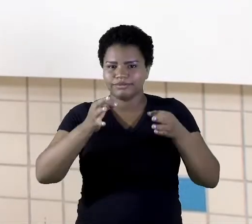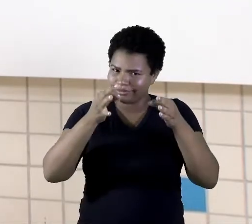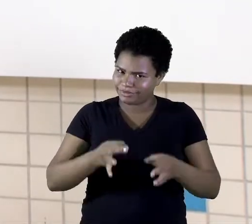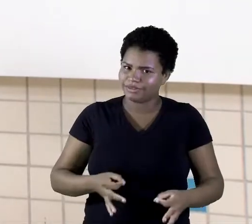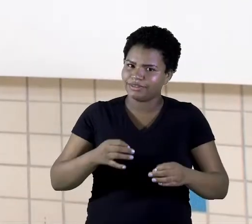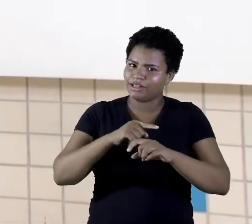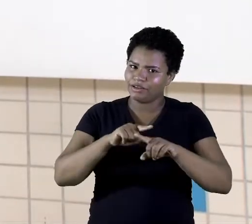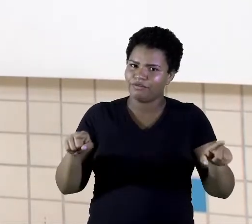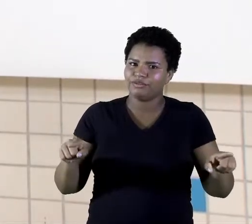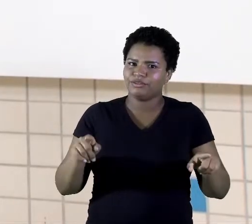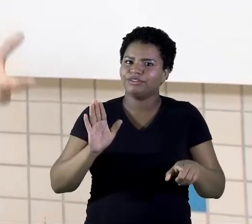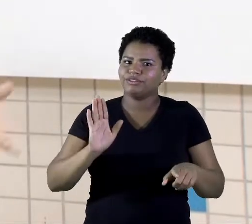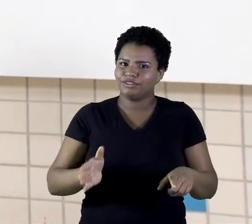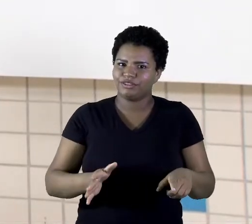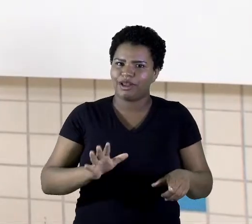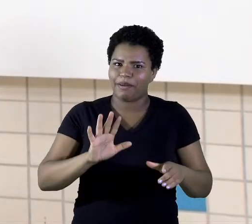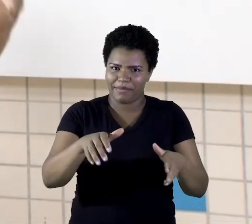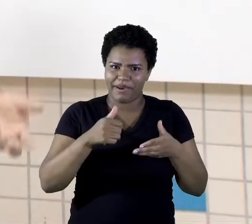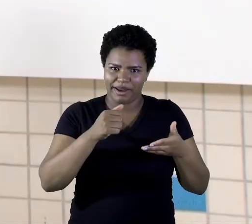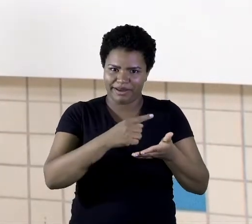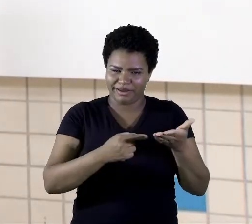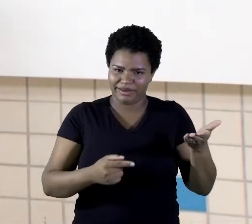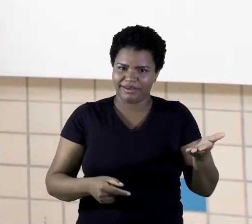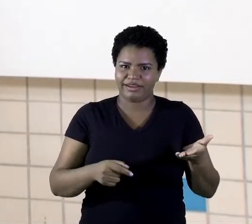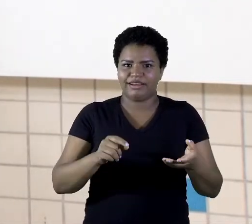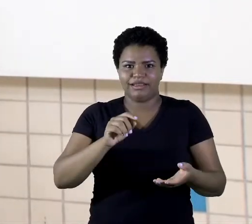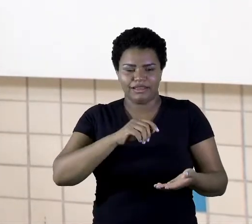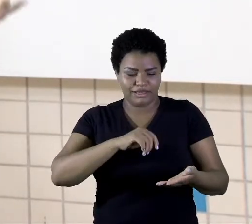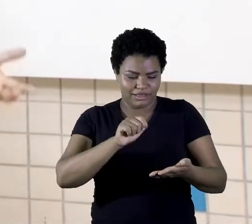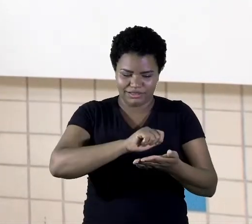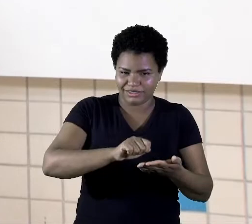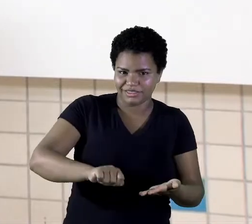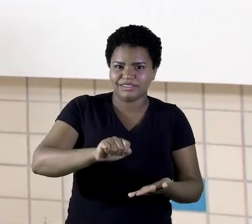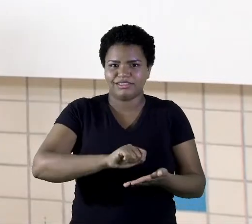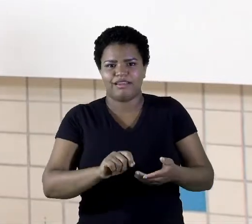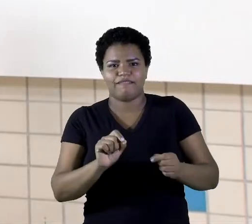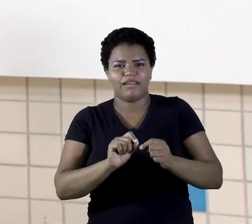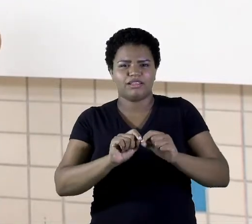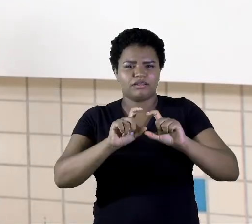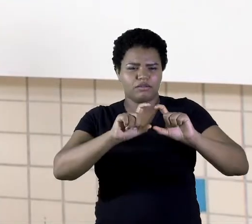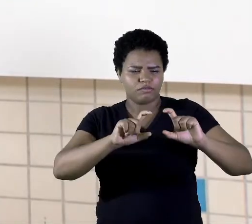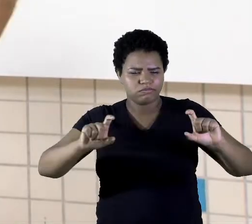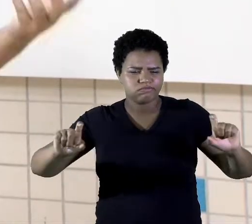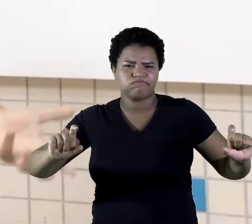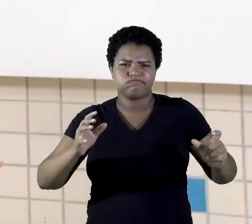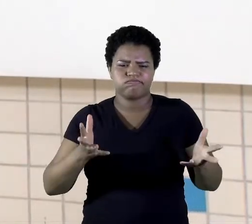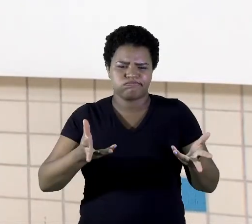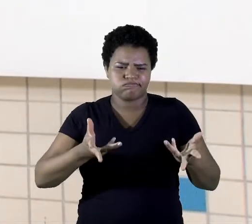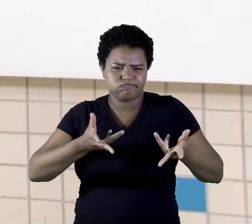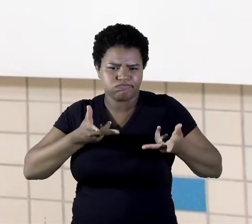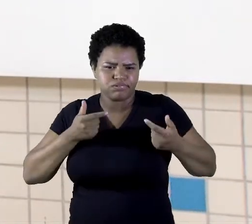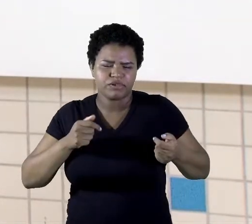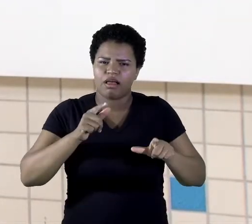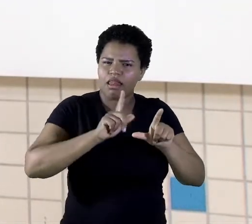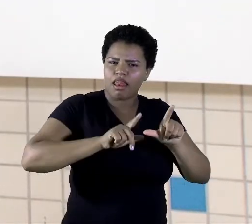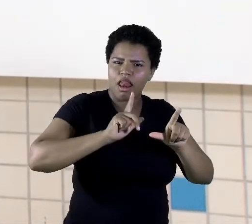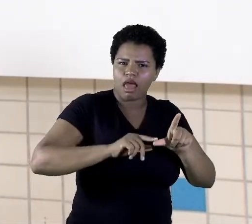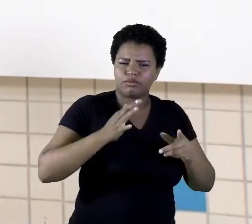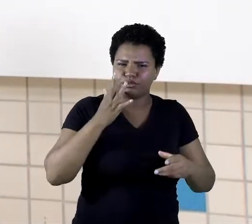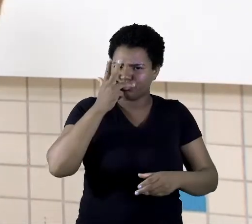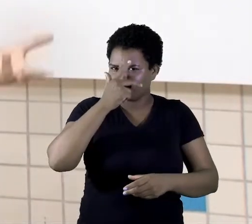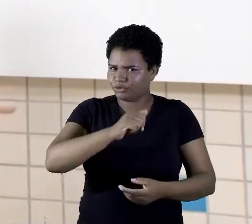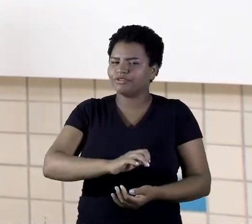caderno. Elas você não vai encontrar lá na plataforma, tá certo? É uma atividade aí diferente de você pegar o seu caderno